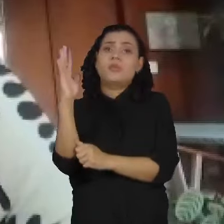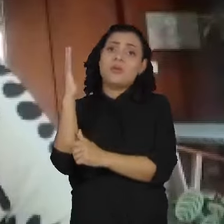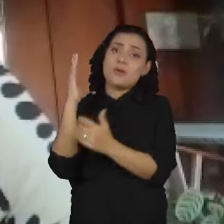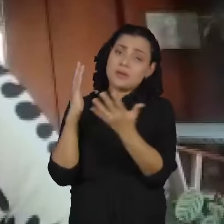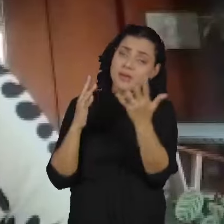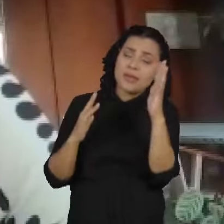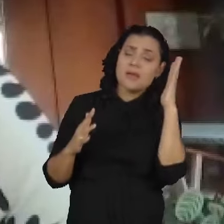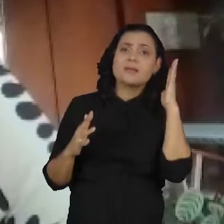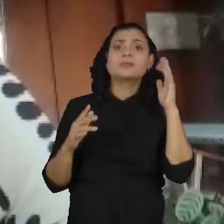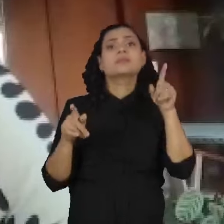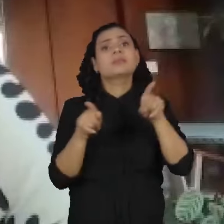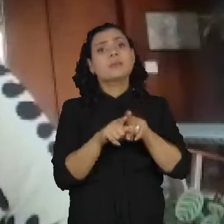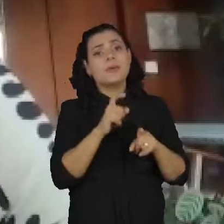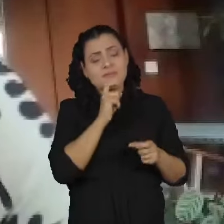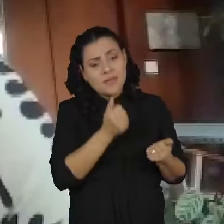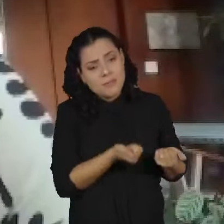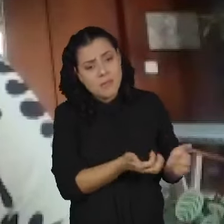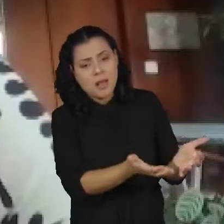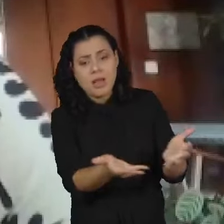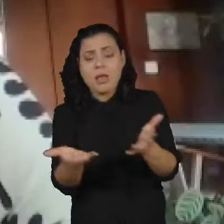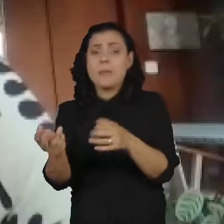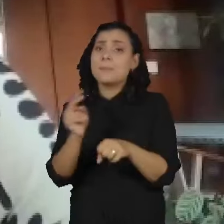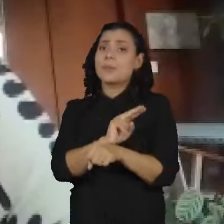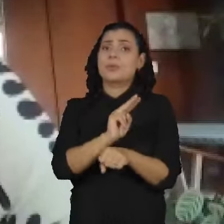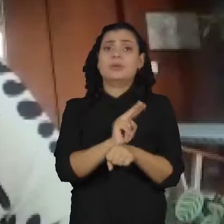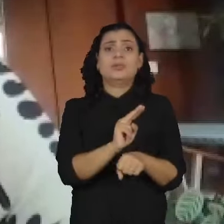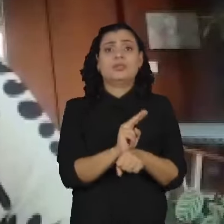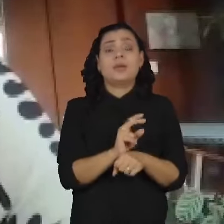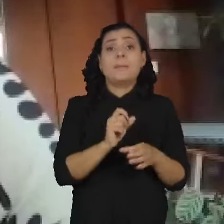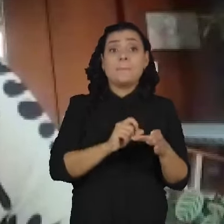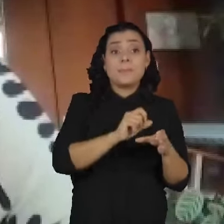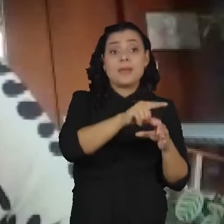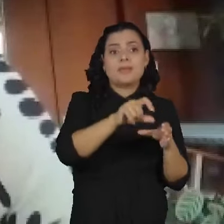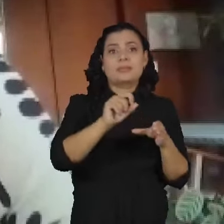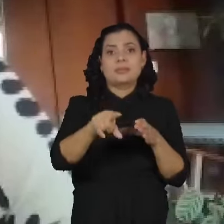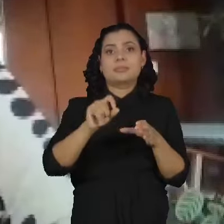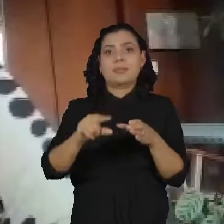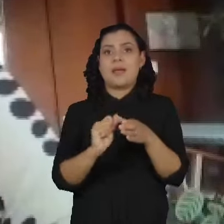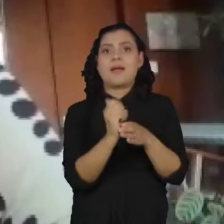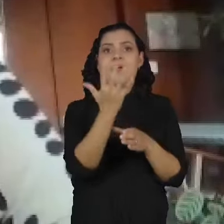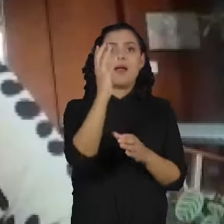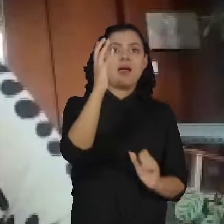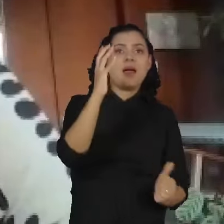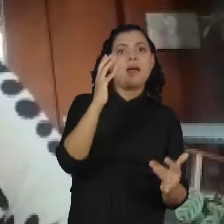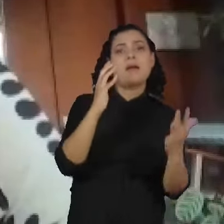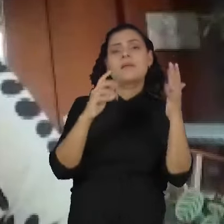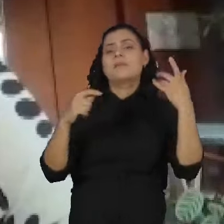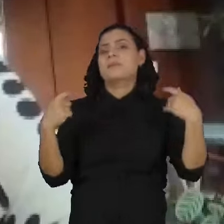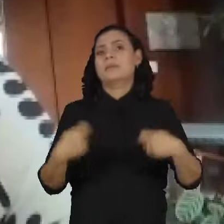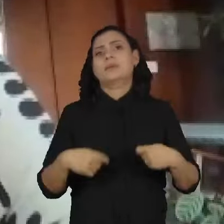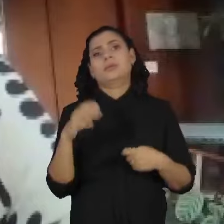florestas, mas a vegetação e também plantar árvores, recuperar florestas perdidas. Nós temos que fazer